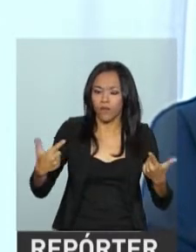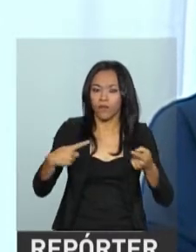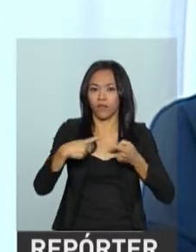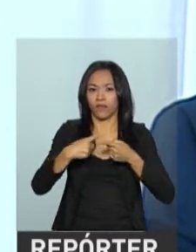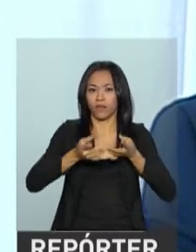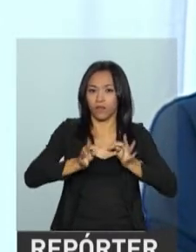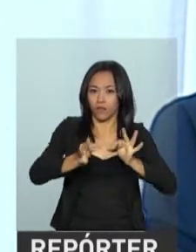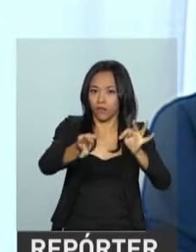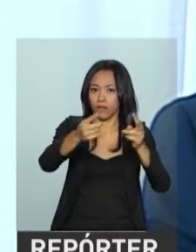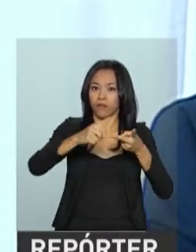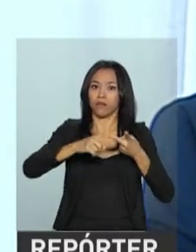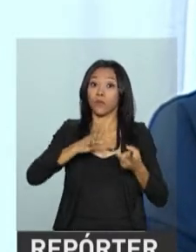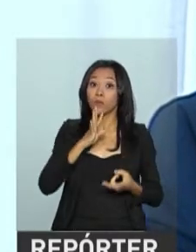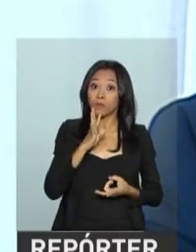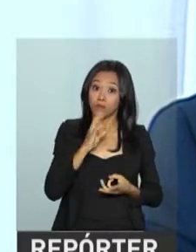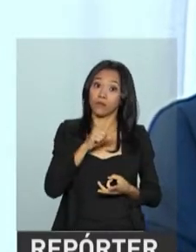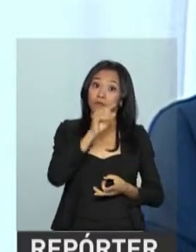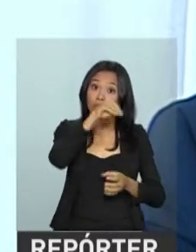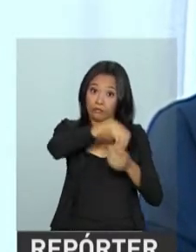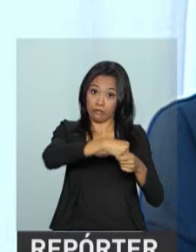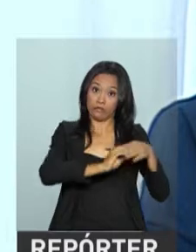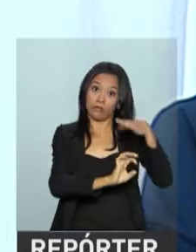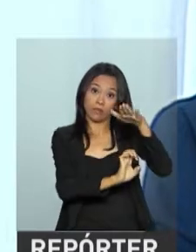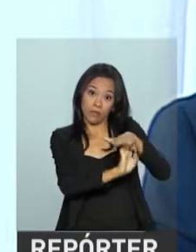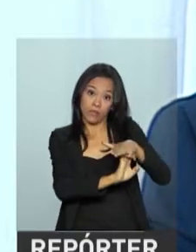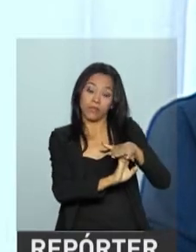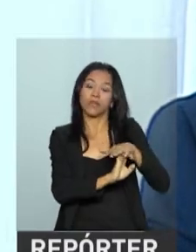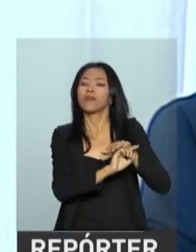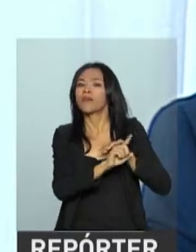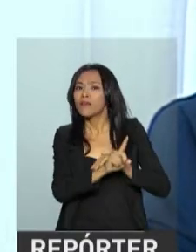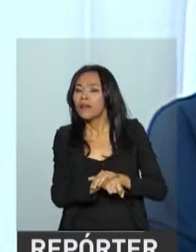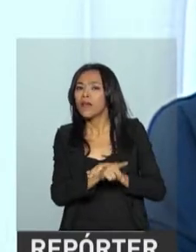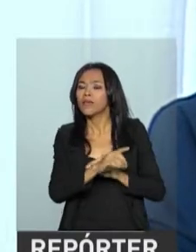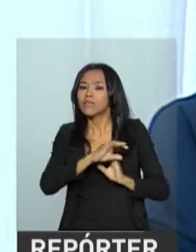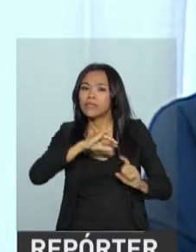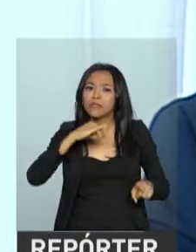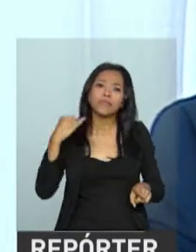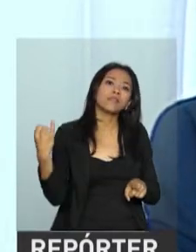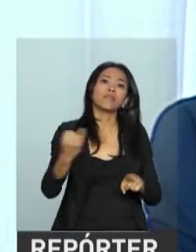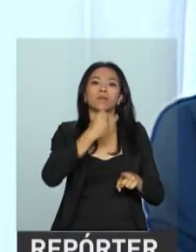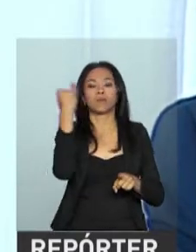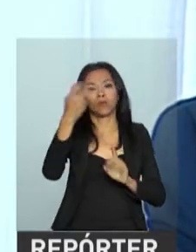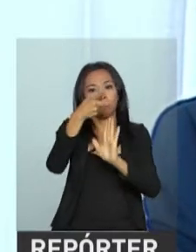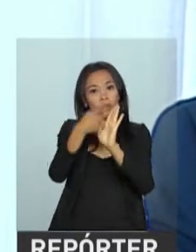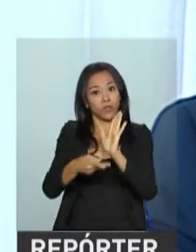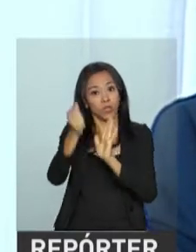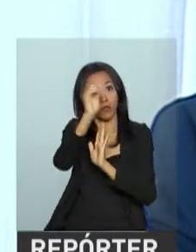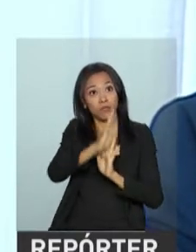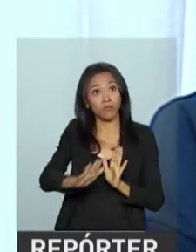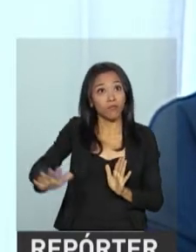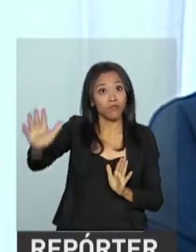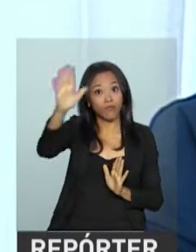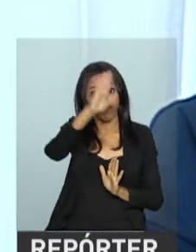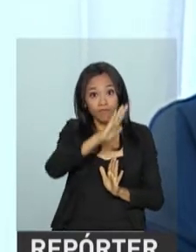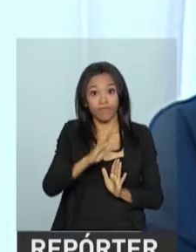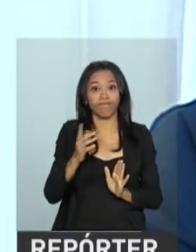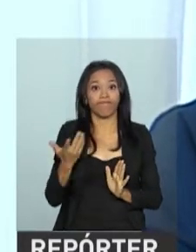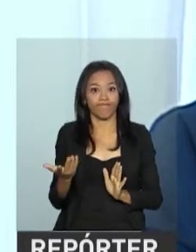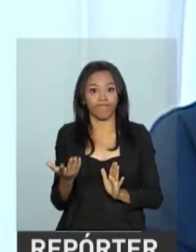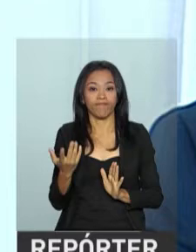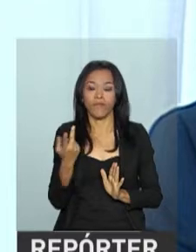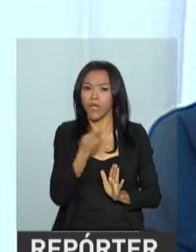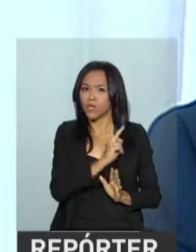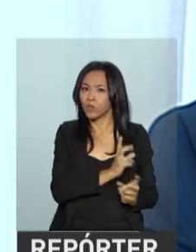e conhecimento, que são decisivos para um projeto nacional autônomo, a sua